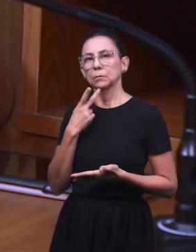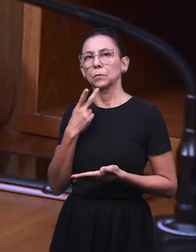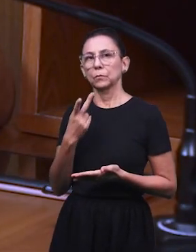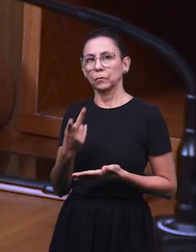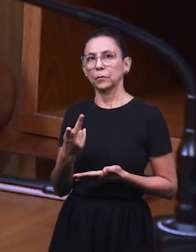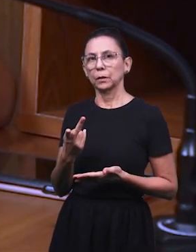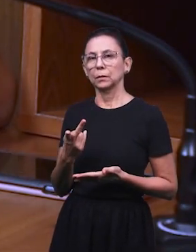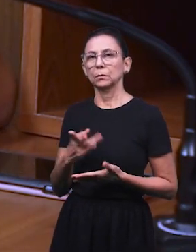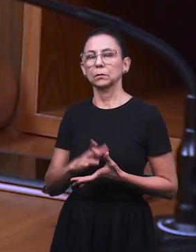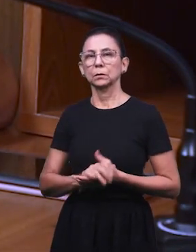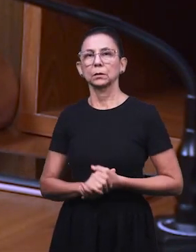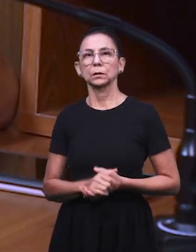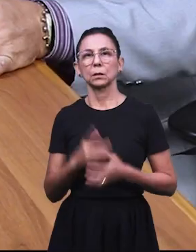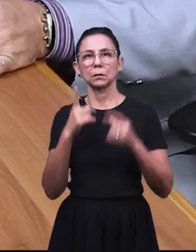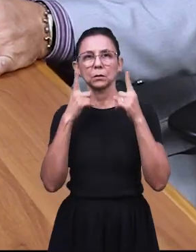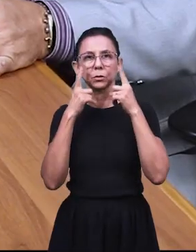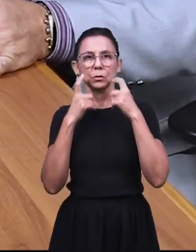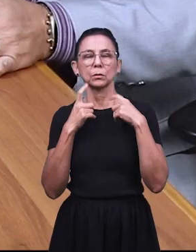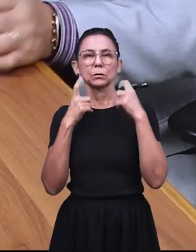também, que eu sou muito chorona.